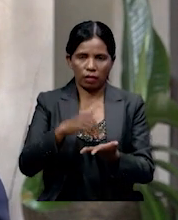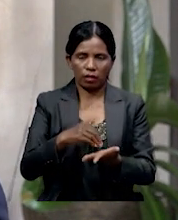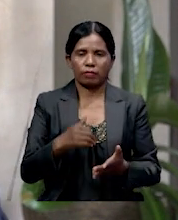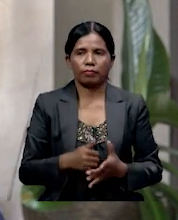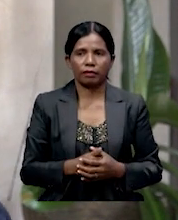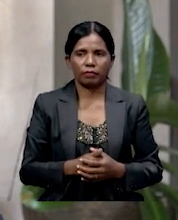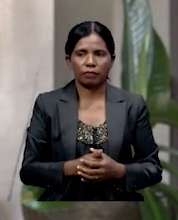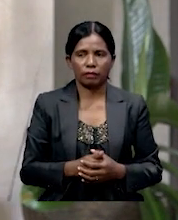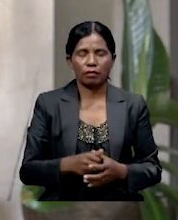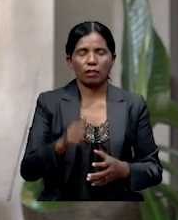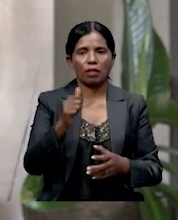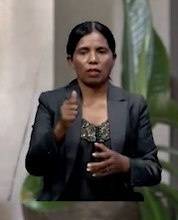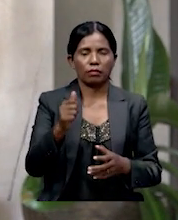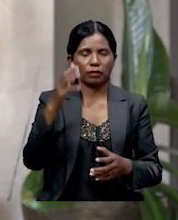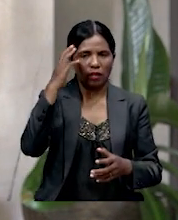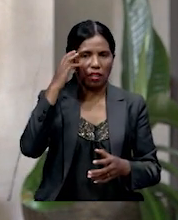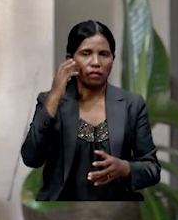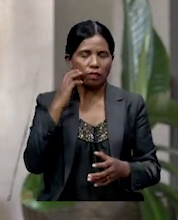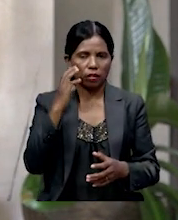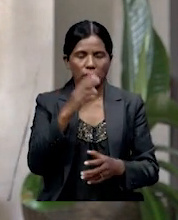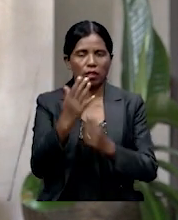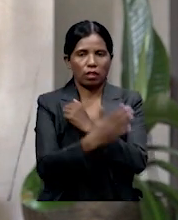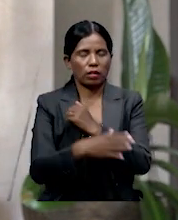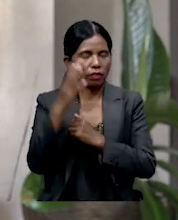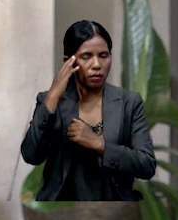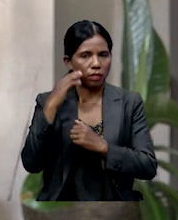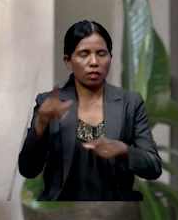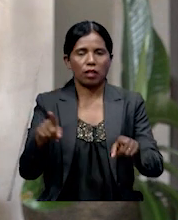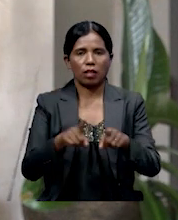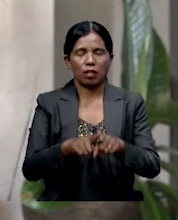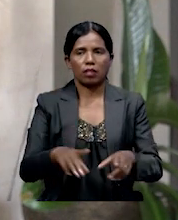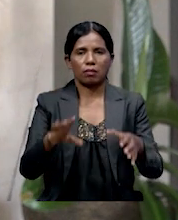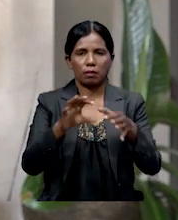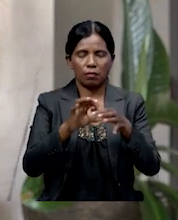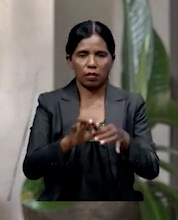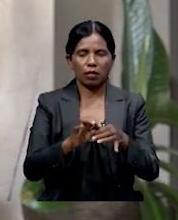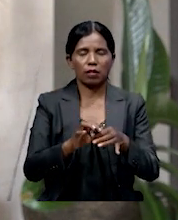a África do Sul ou Angola, nessa missão diplomática na